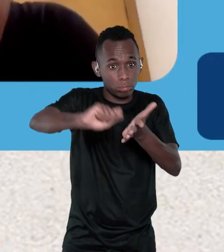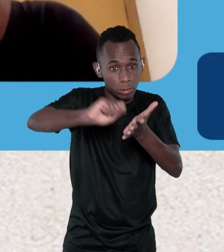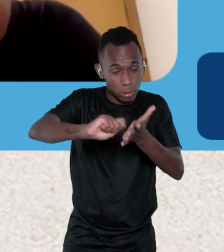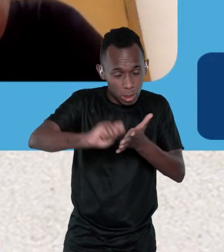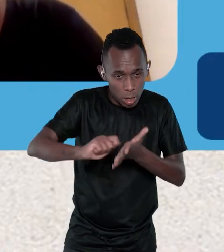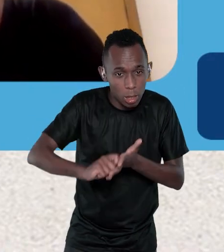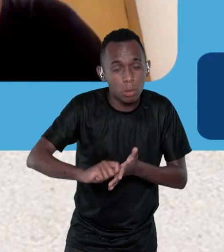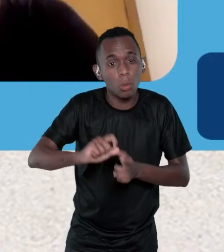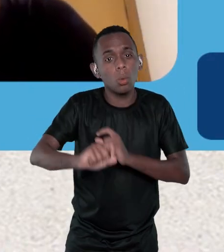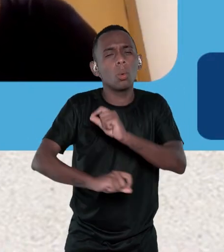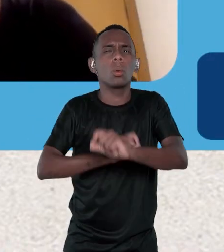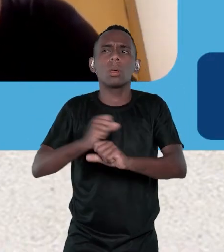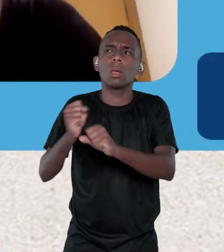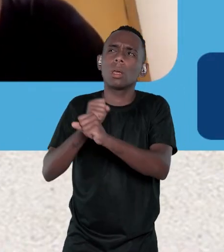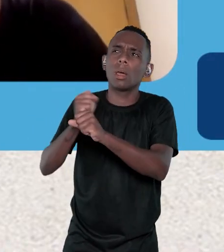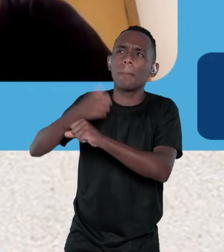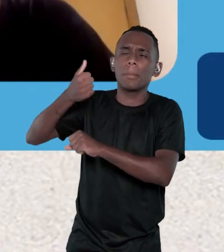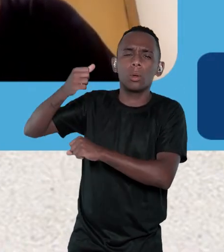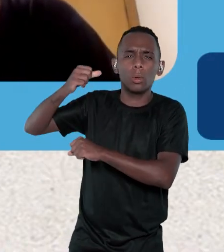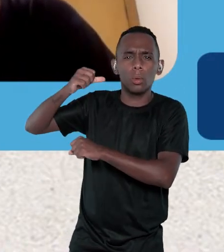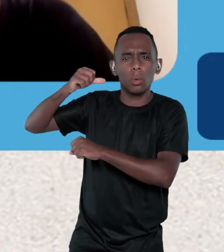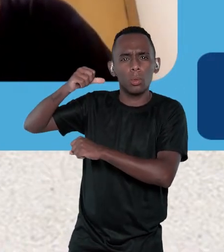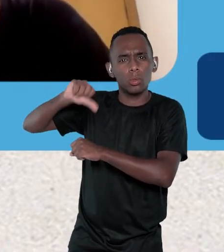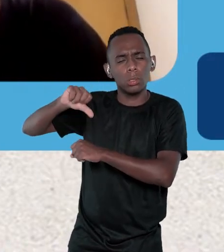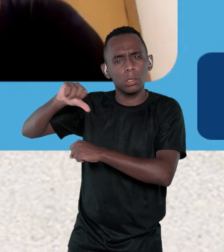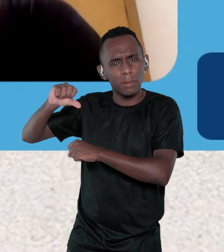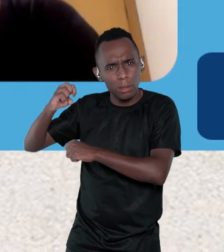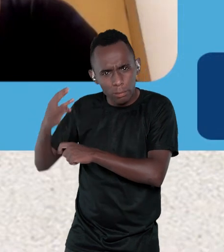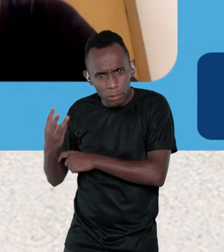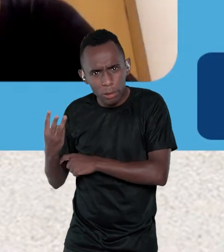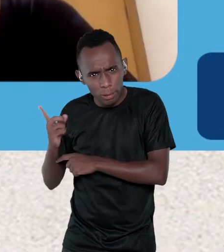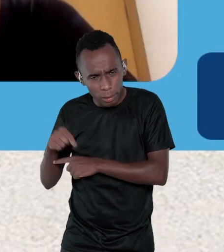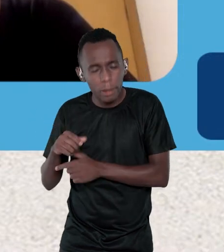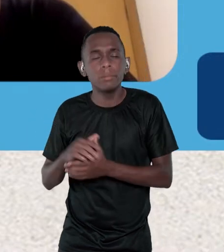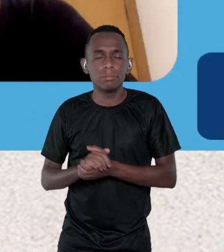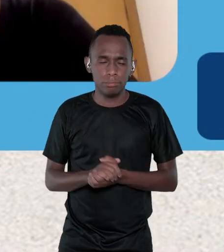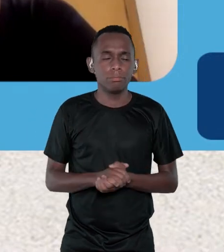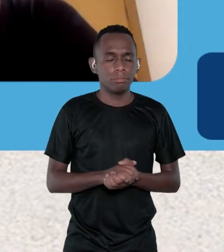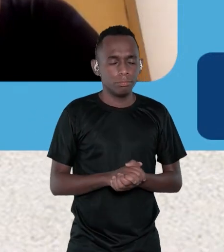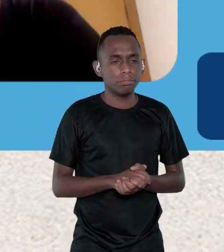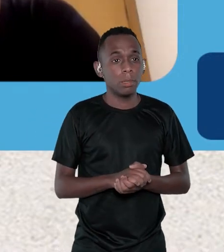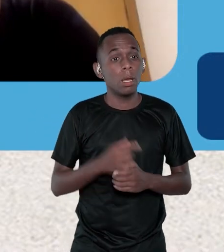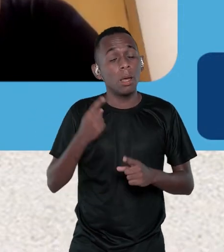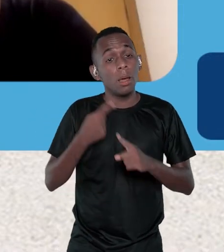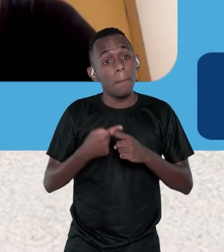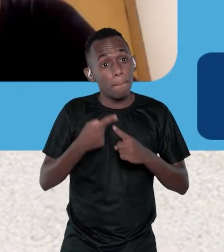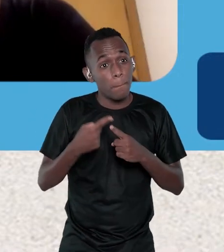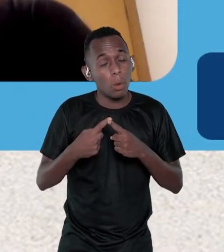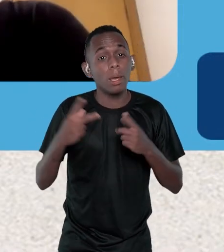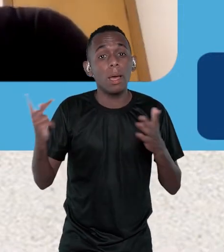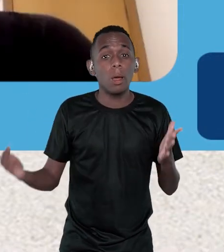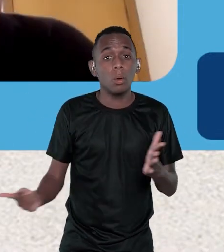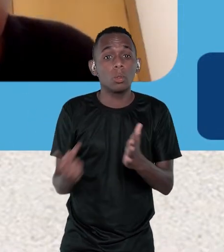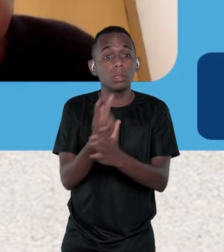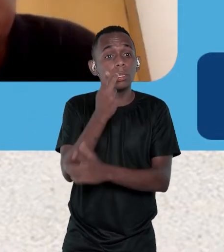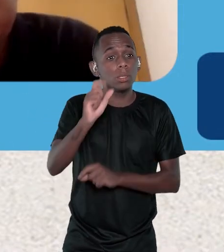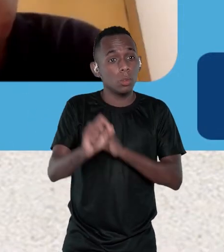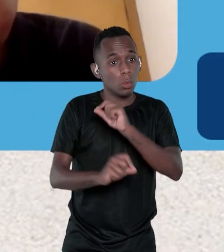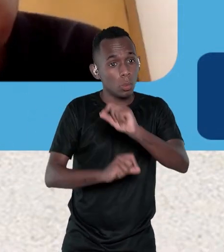são, apesar, né, a maioria foi escrita na década de 90, né, em